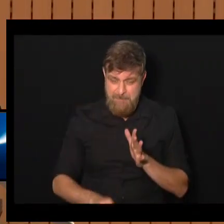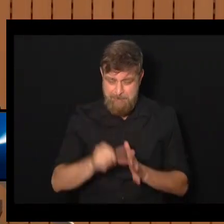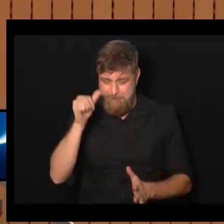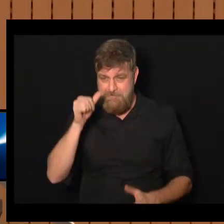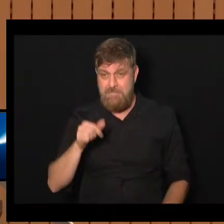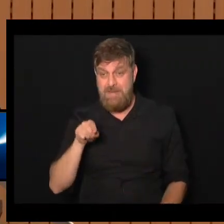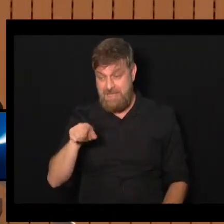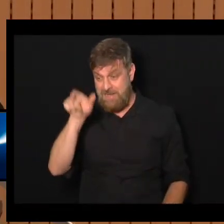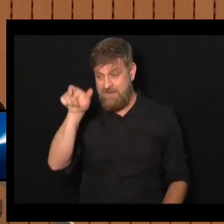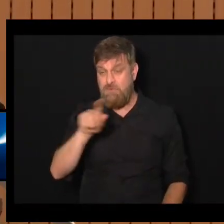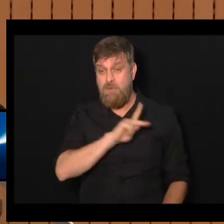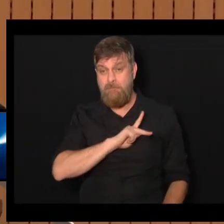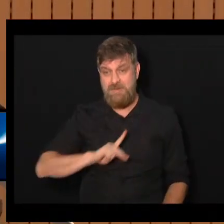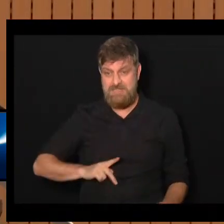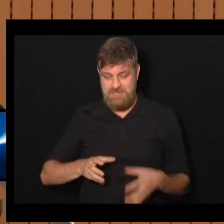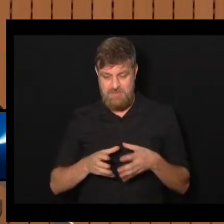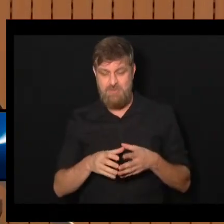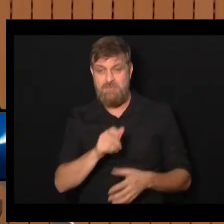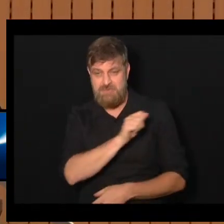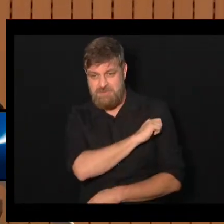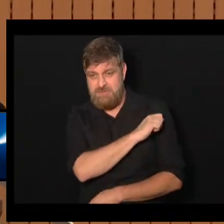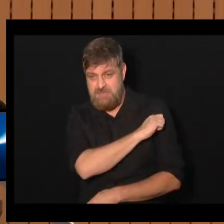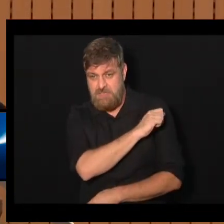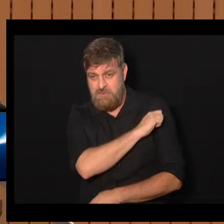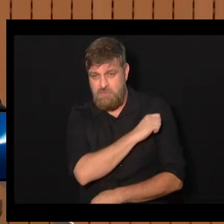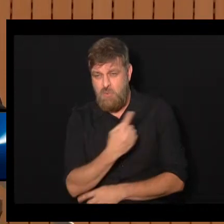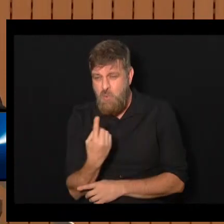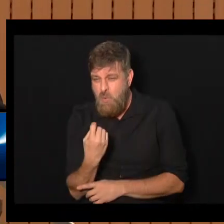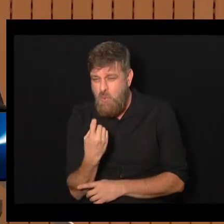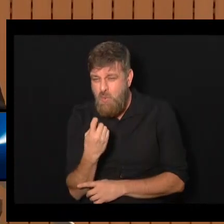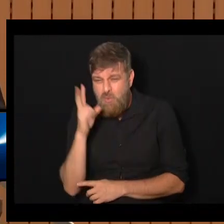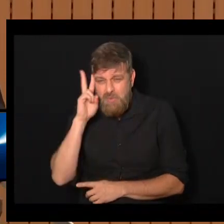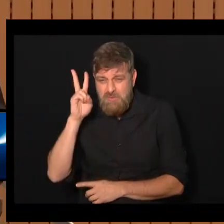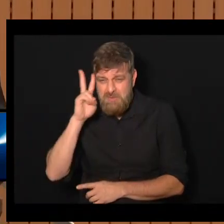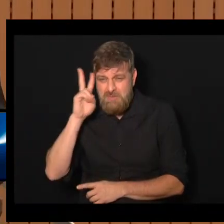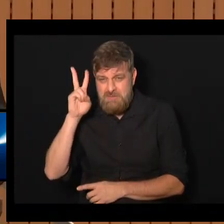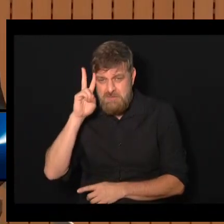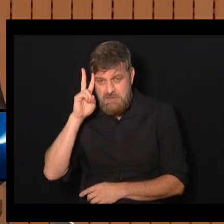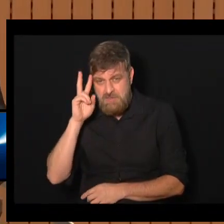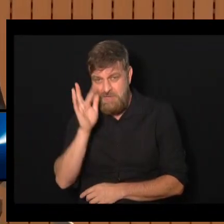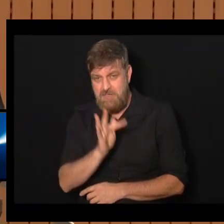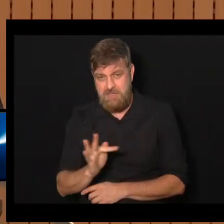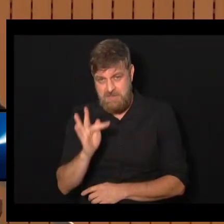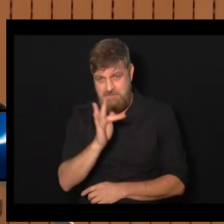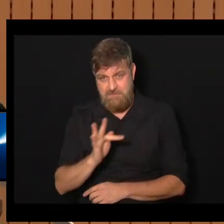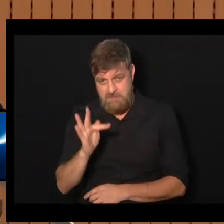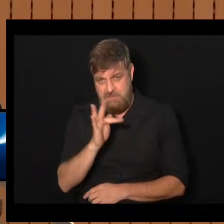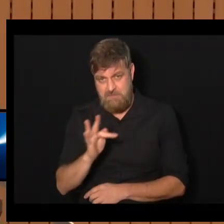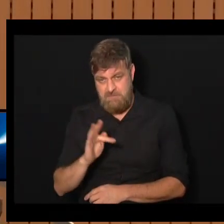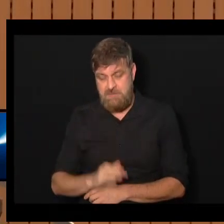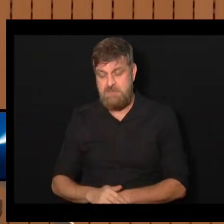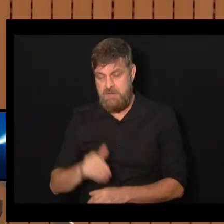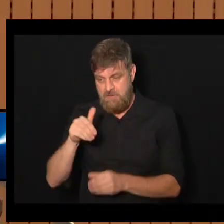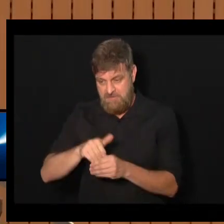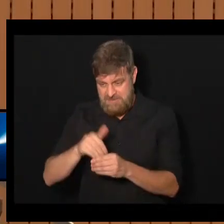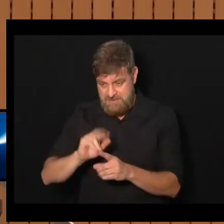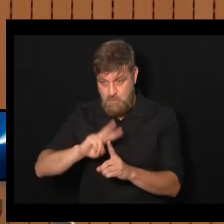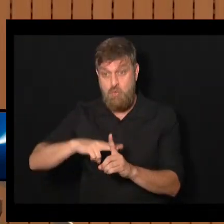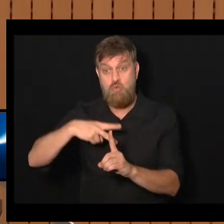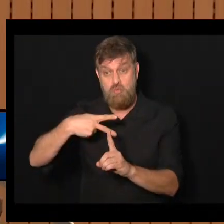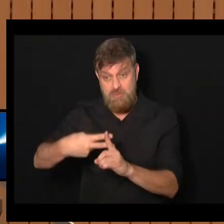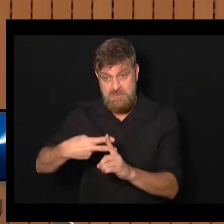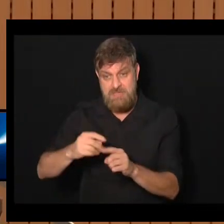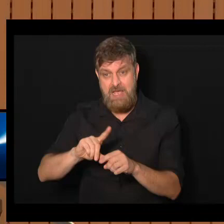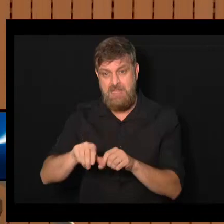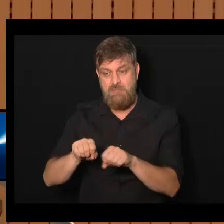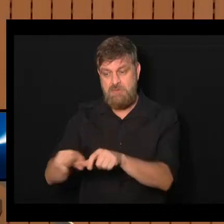primeiro presidente do diretório acadêmico e o único da história da faculdade a ser reeleito. E quando se